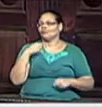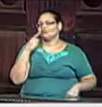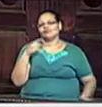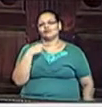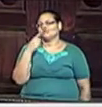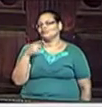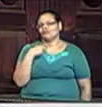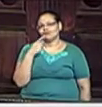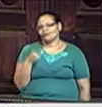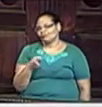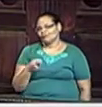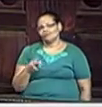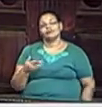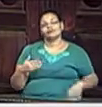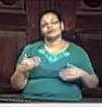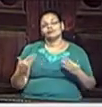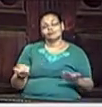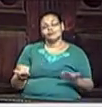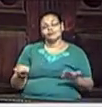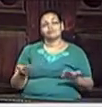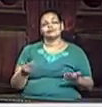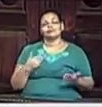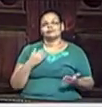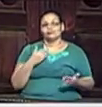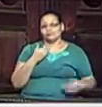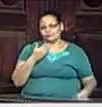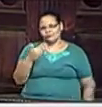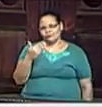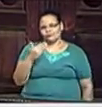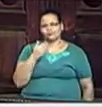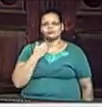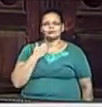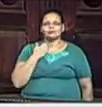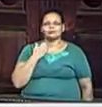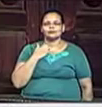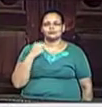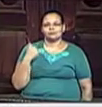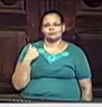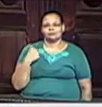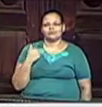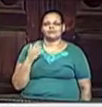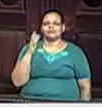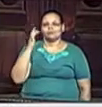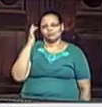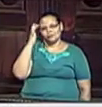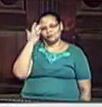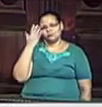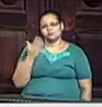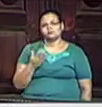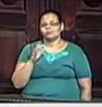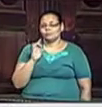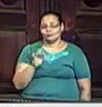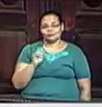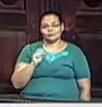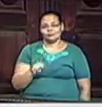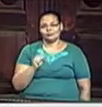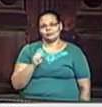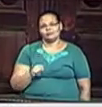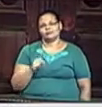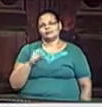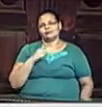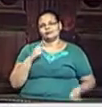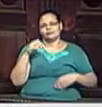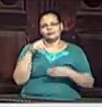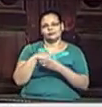alcançados. Bom, então, diante disso, eu considero que só pode ter um